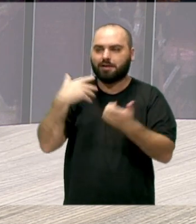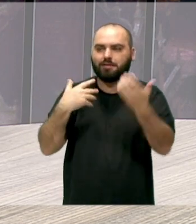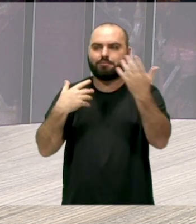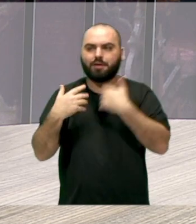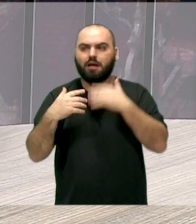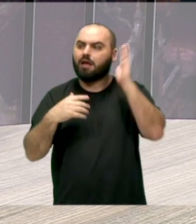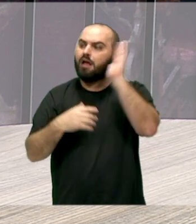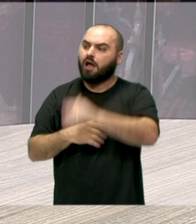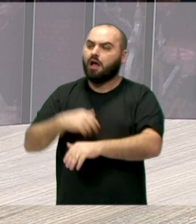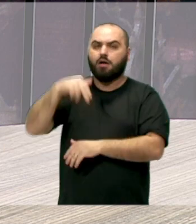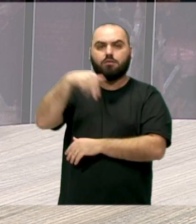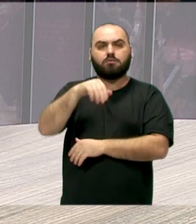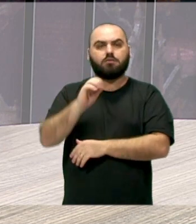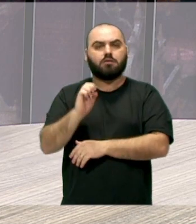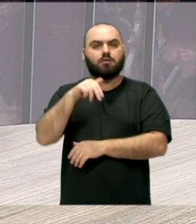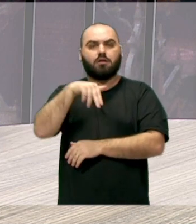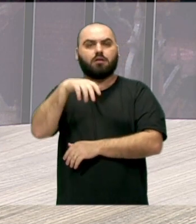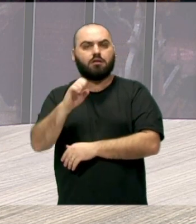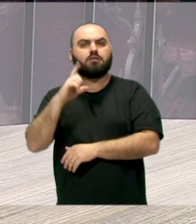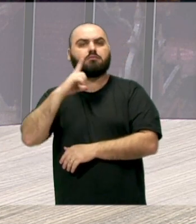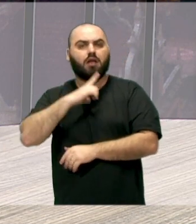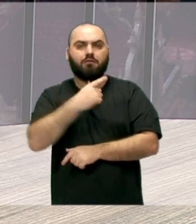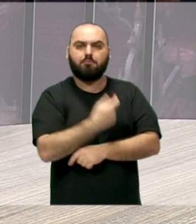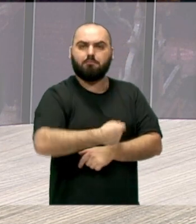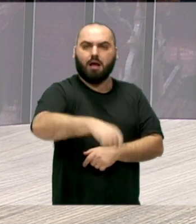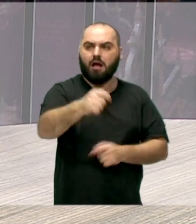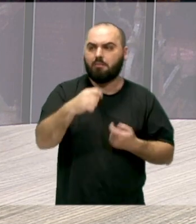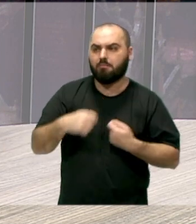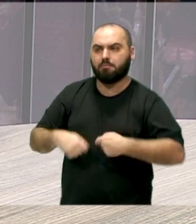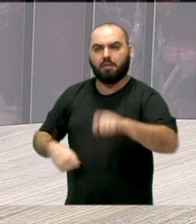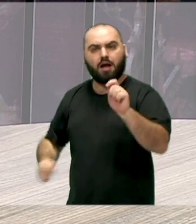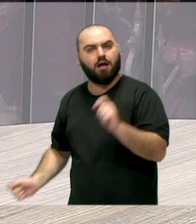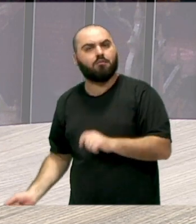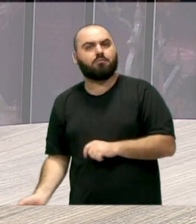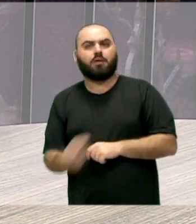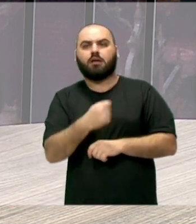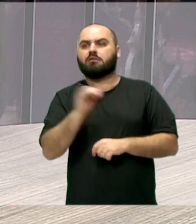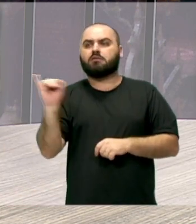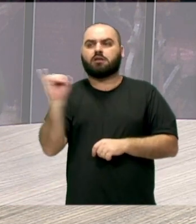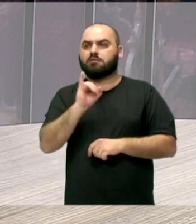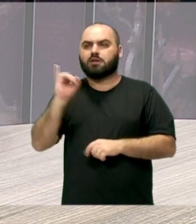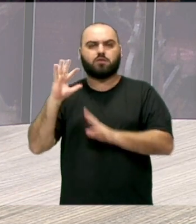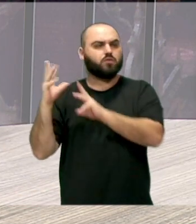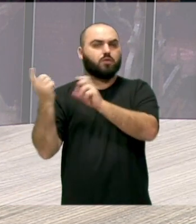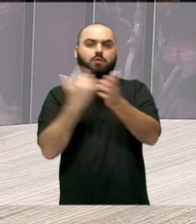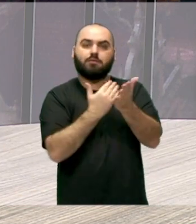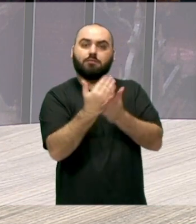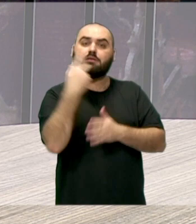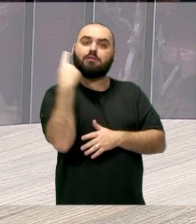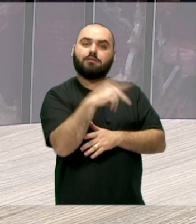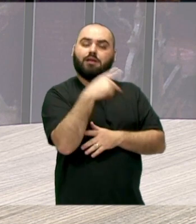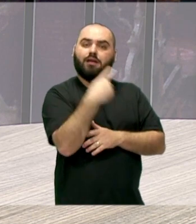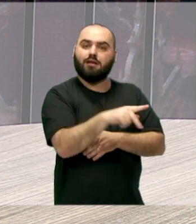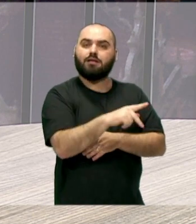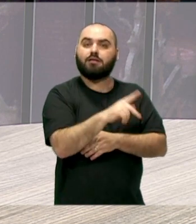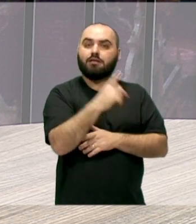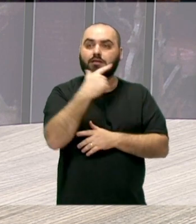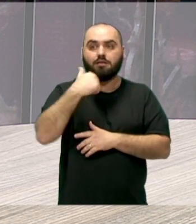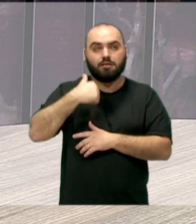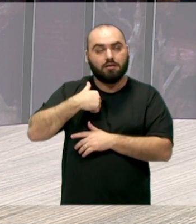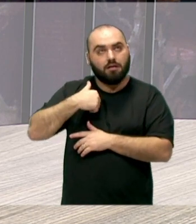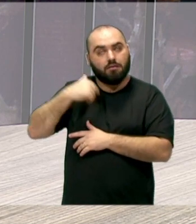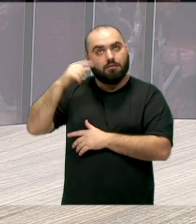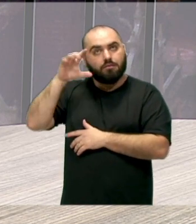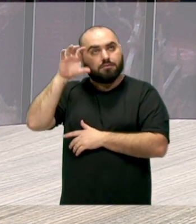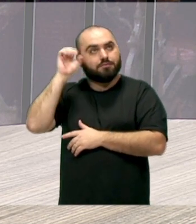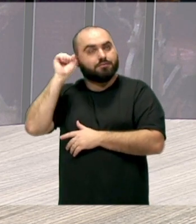Nene foi um grande pianista que Itajaí teve, ele deixou um legado enorme, tudo começou com ele, muitas vezes eu ouvi isso. E daí